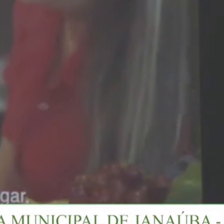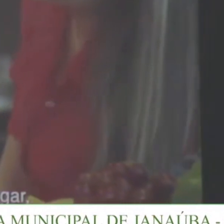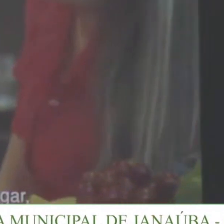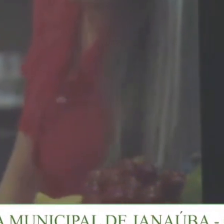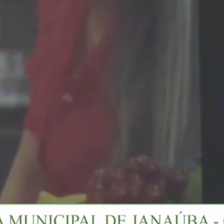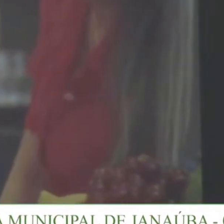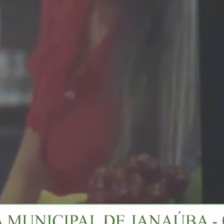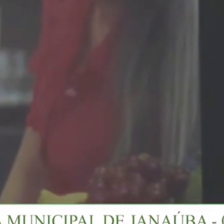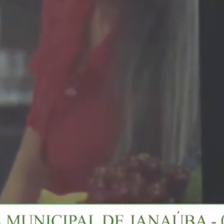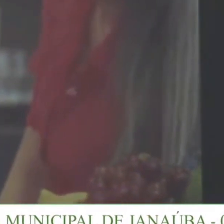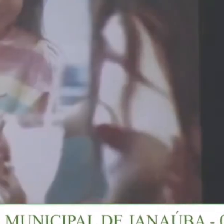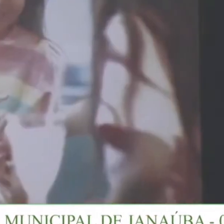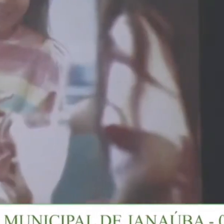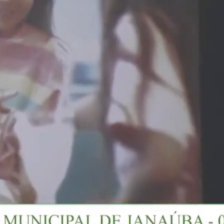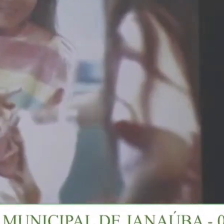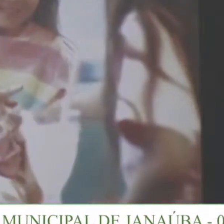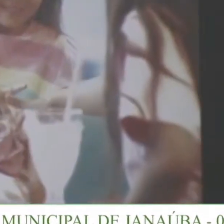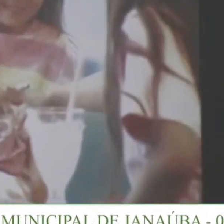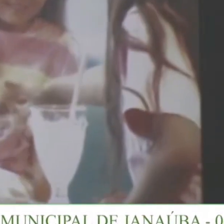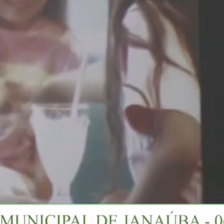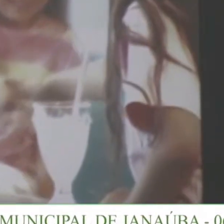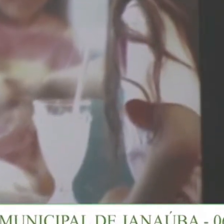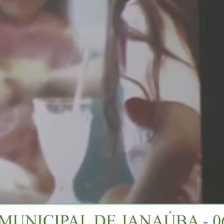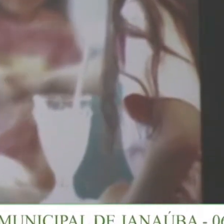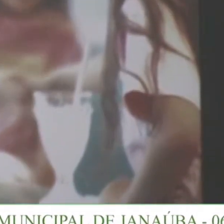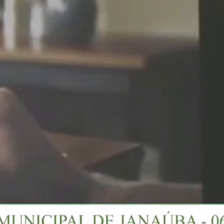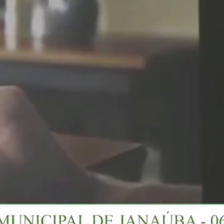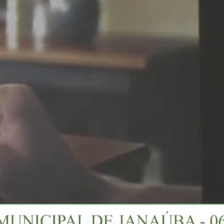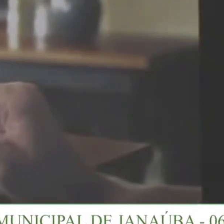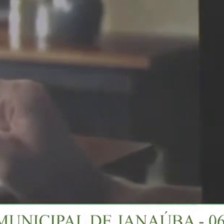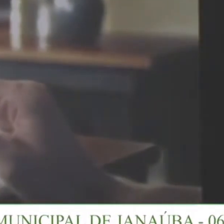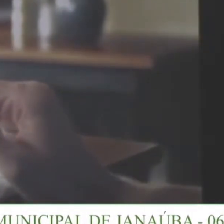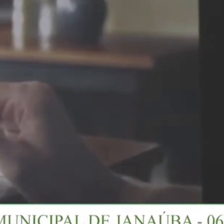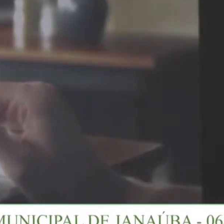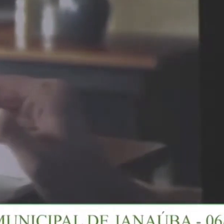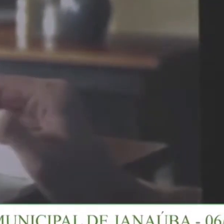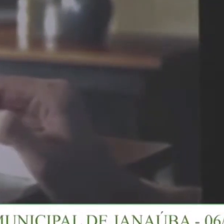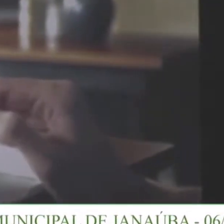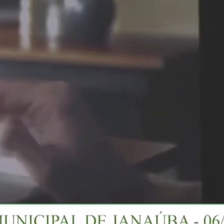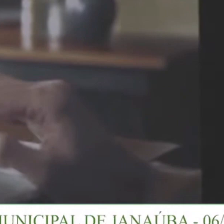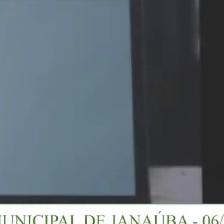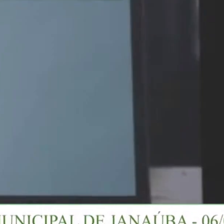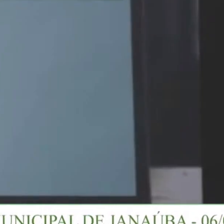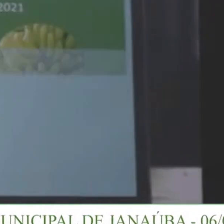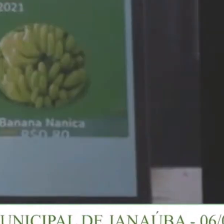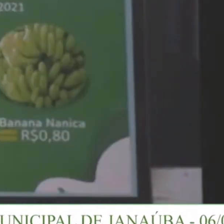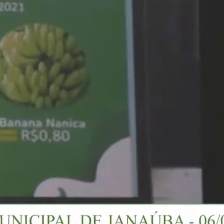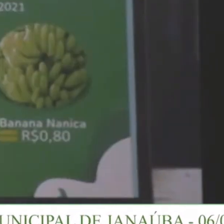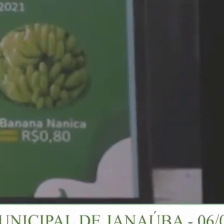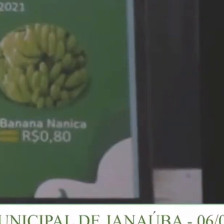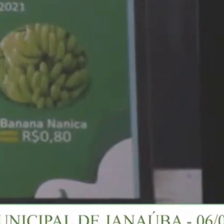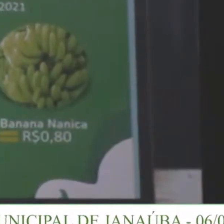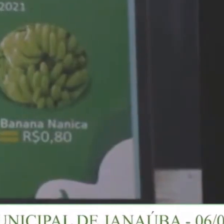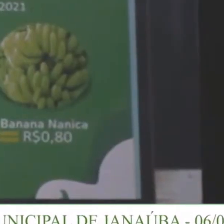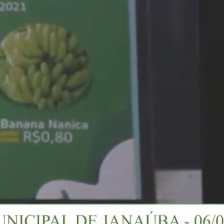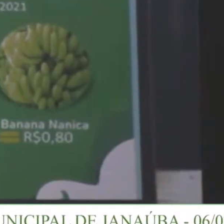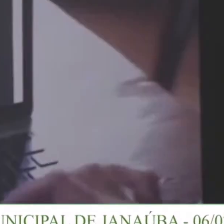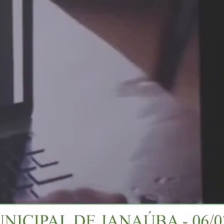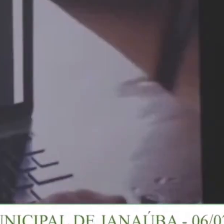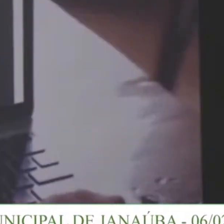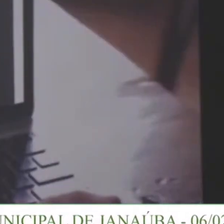congregar, capacitar, promover, informar e ser referência nacional na cotação de